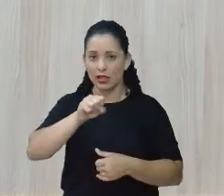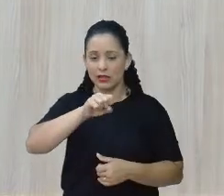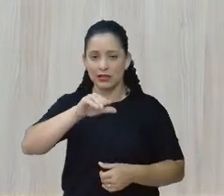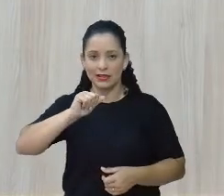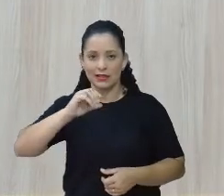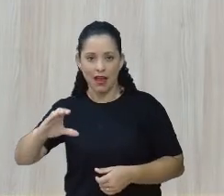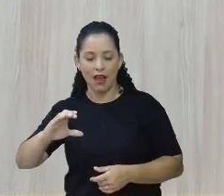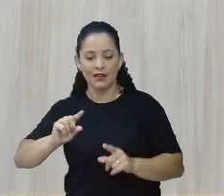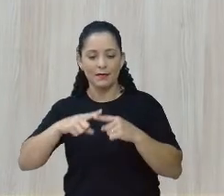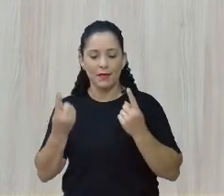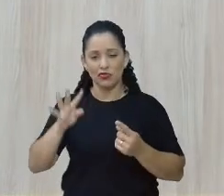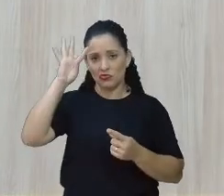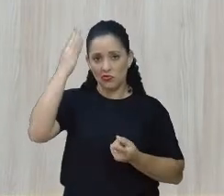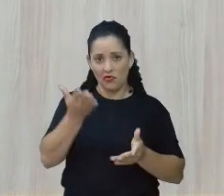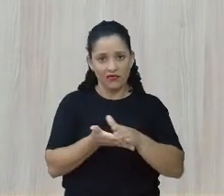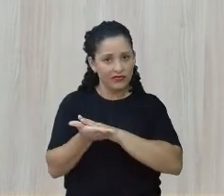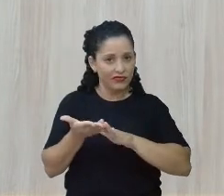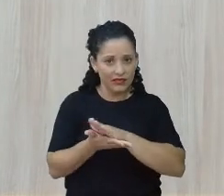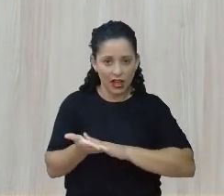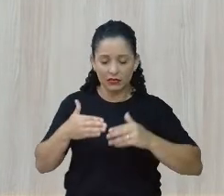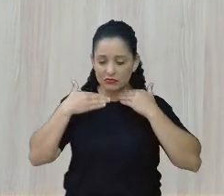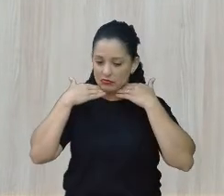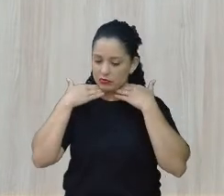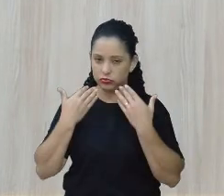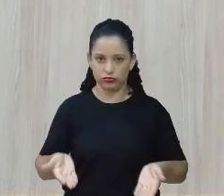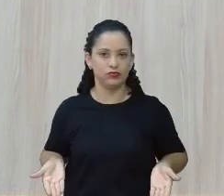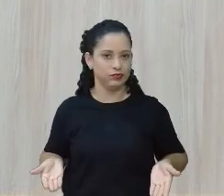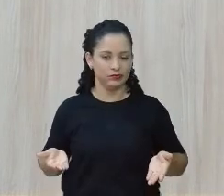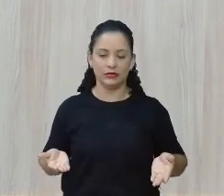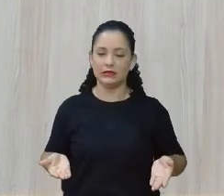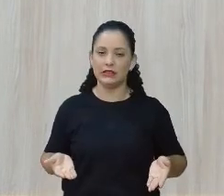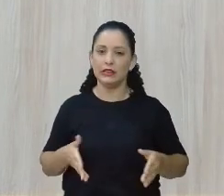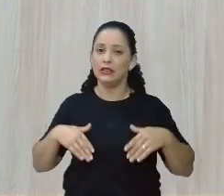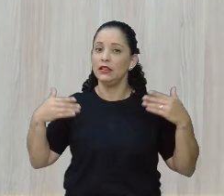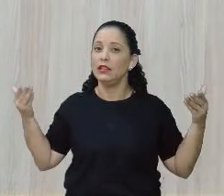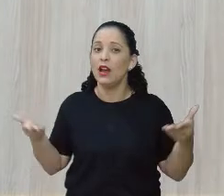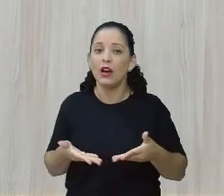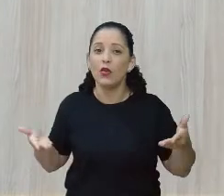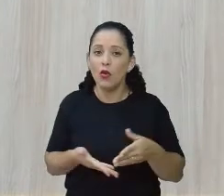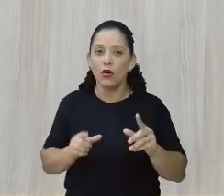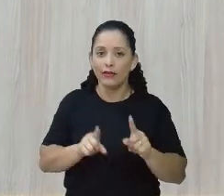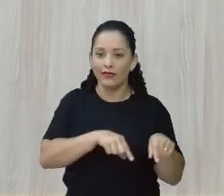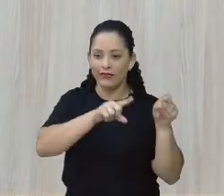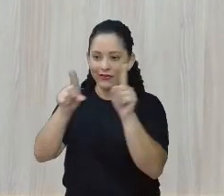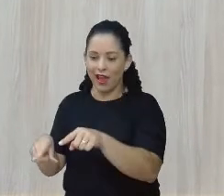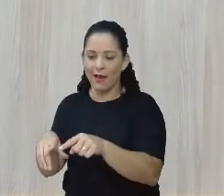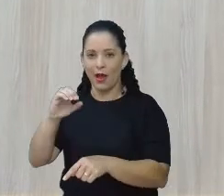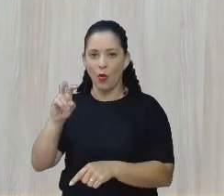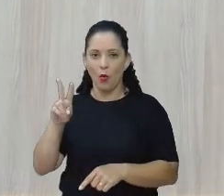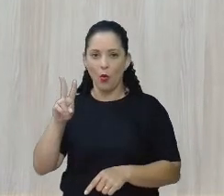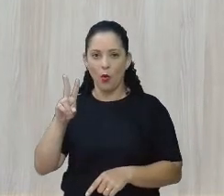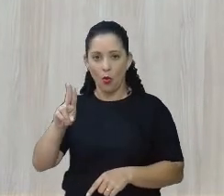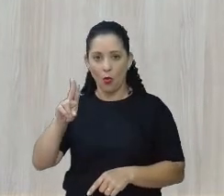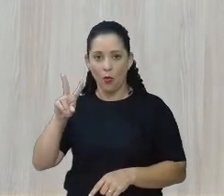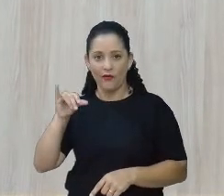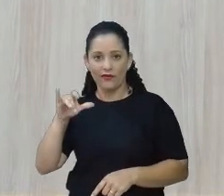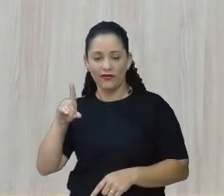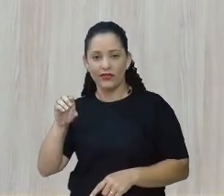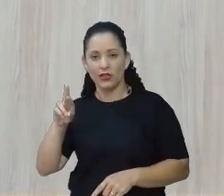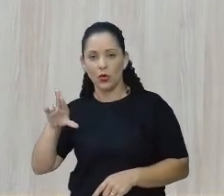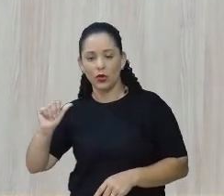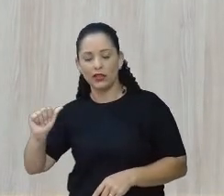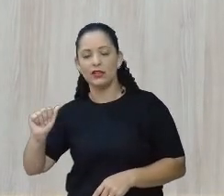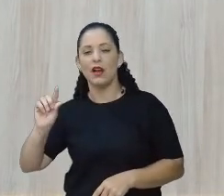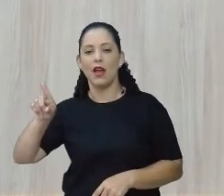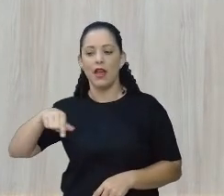atendimento da empresa, não consegui resolver meu problema, Viviane. E para onde eu vou? Eu vou para a ouvidoria, que é essa instância